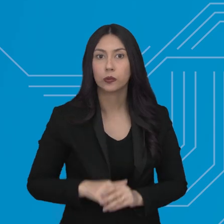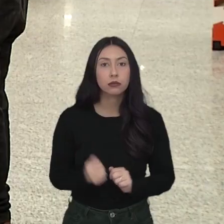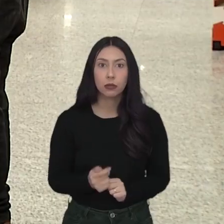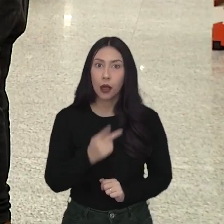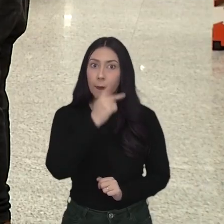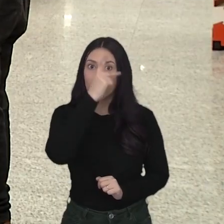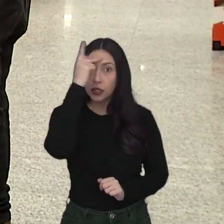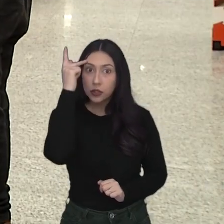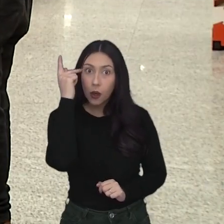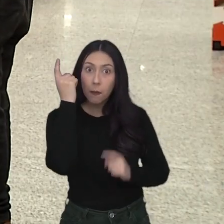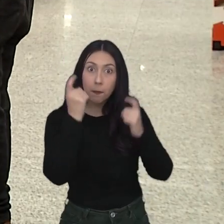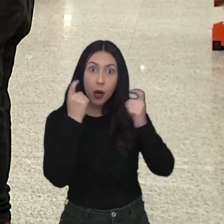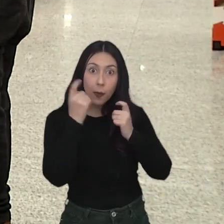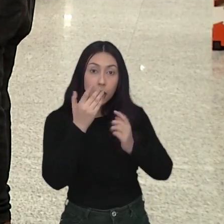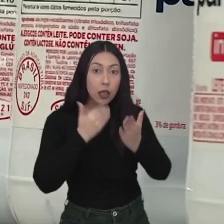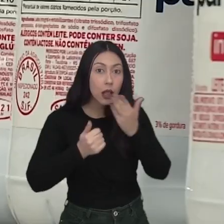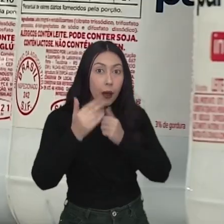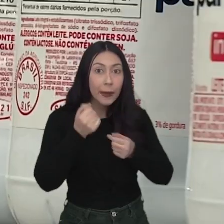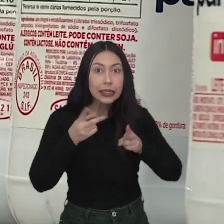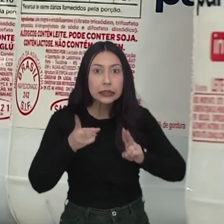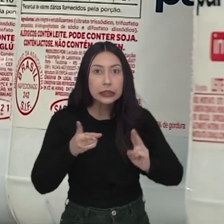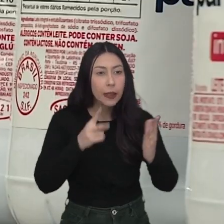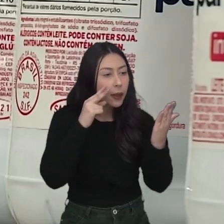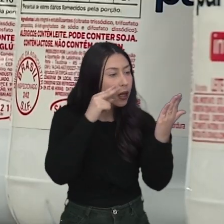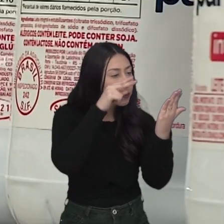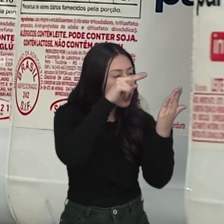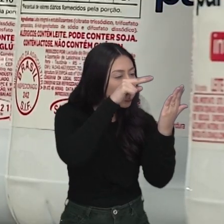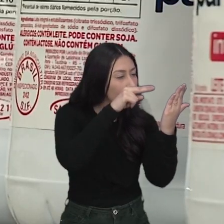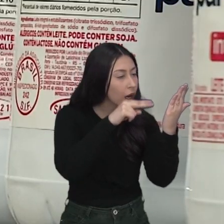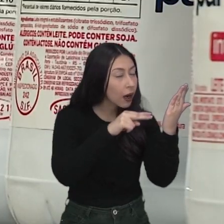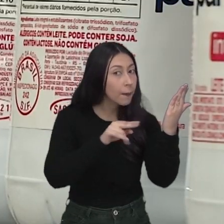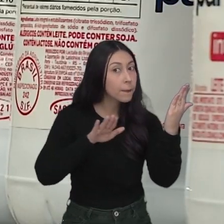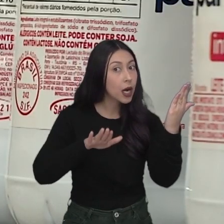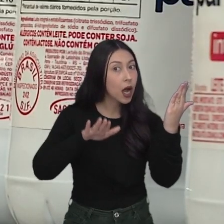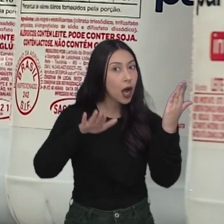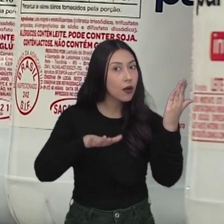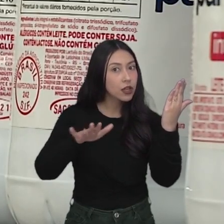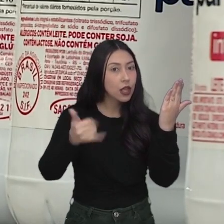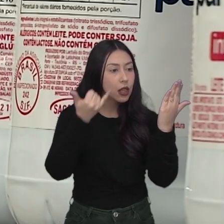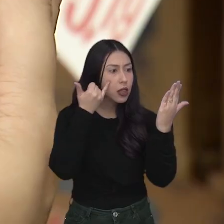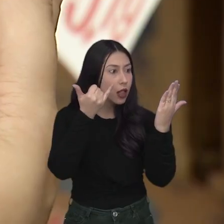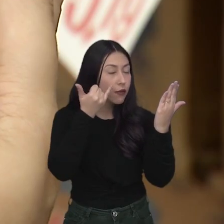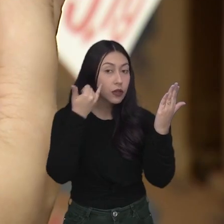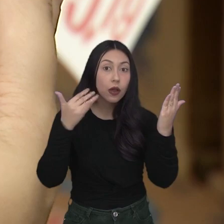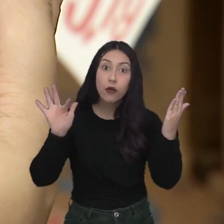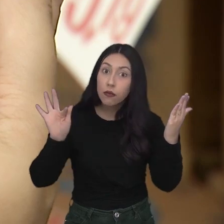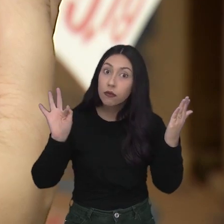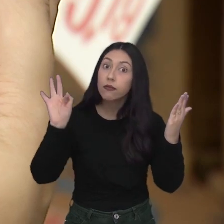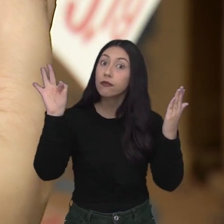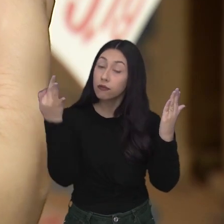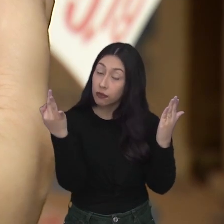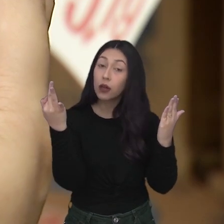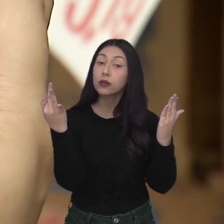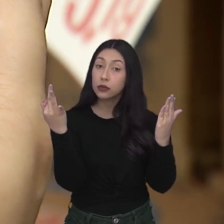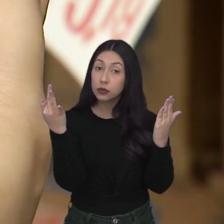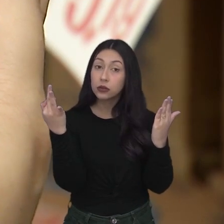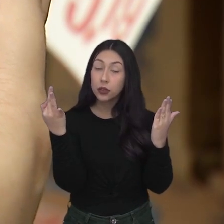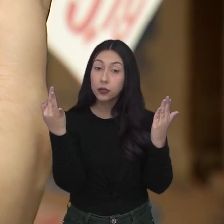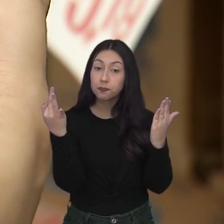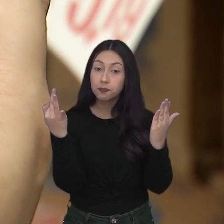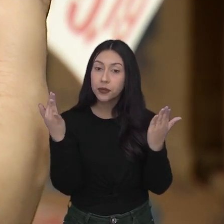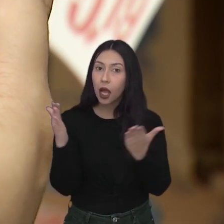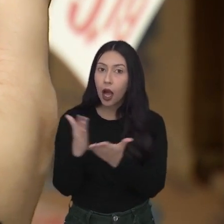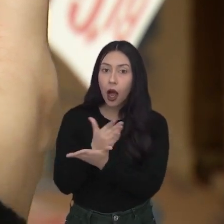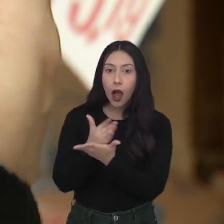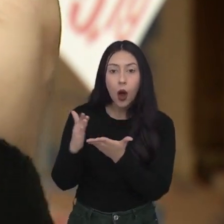mundo. Quem se preocupa com o que come está atento aos rótulos dos produtos, mas nem sempre as informações estão de acordo com o